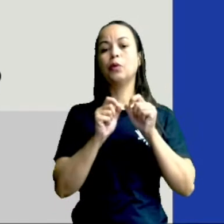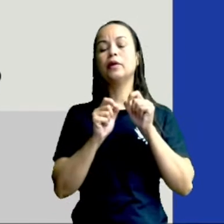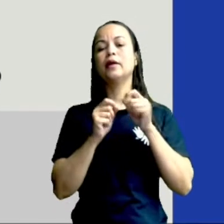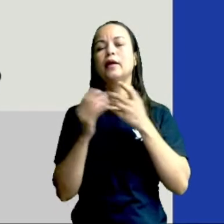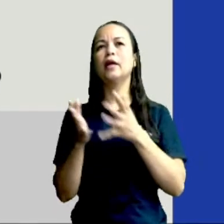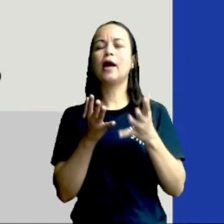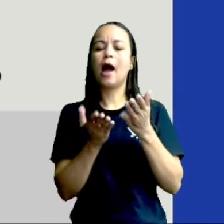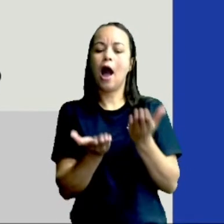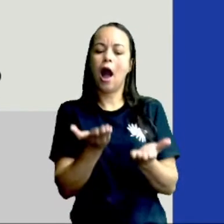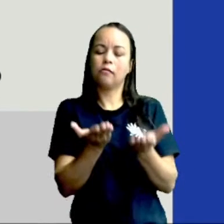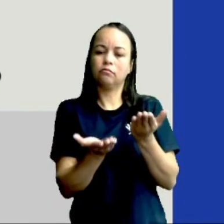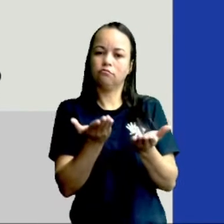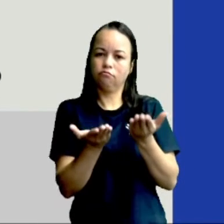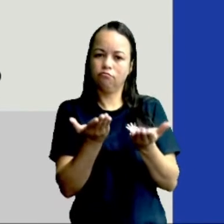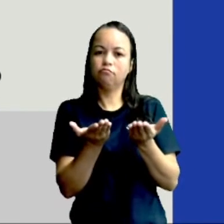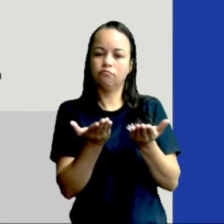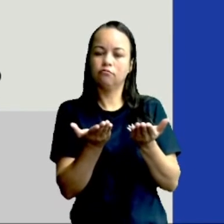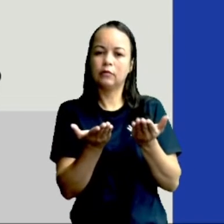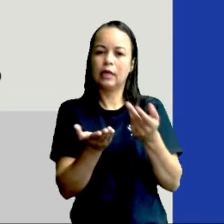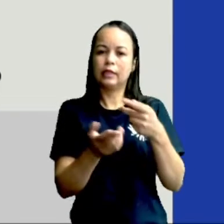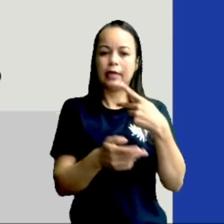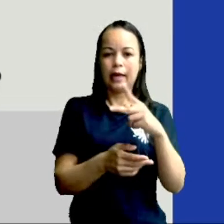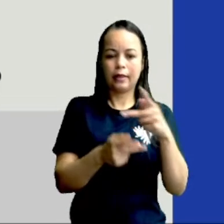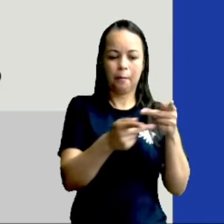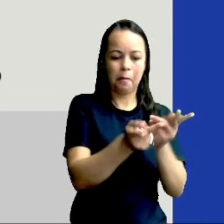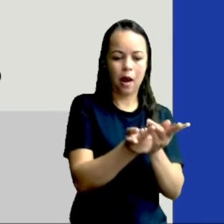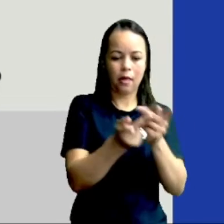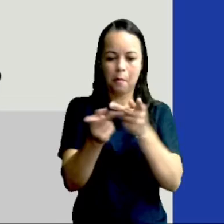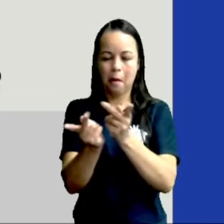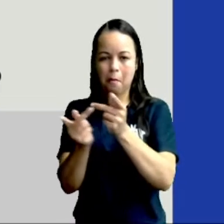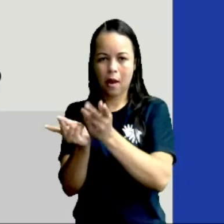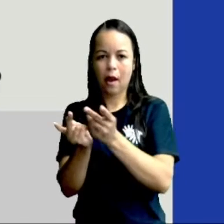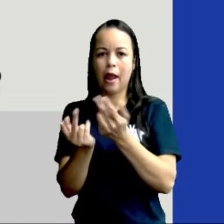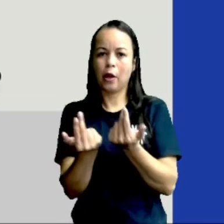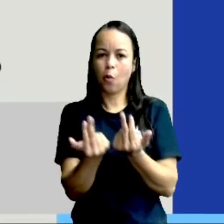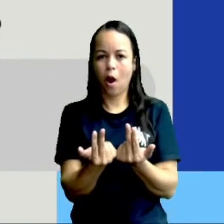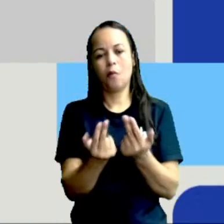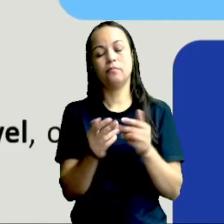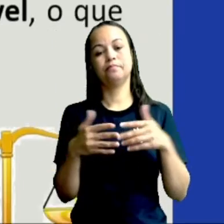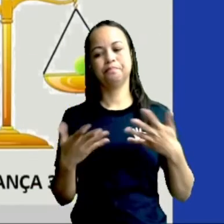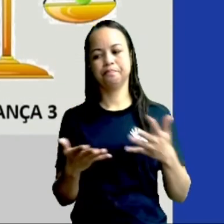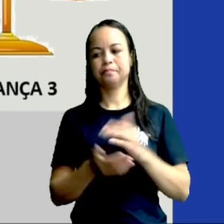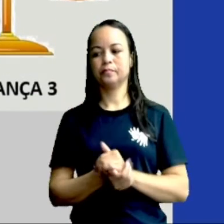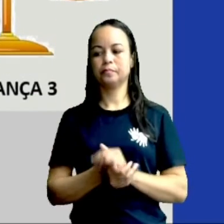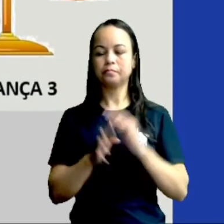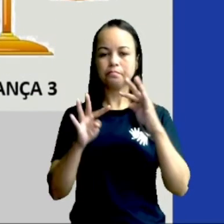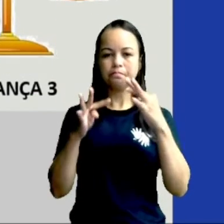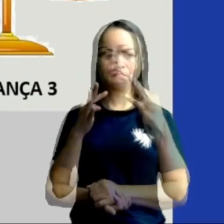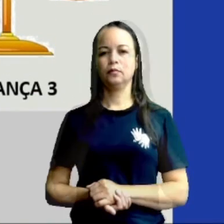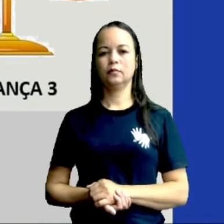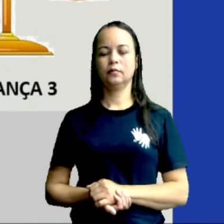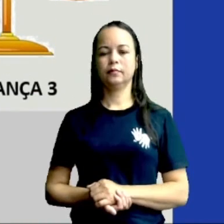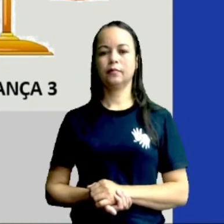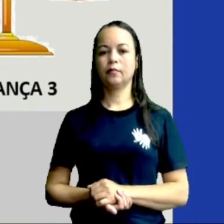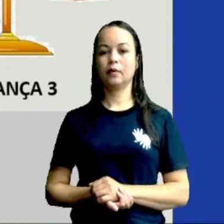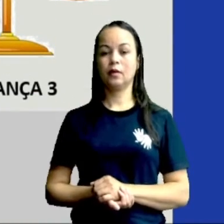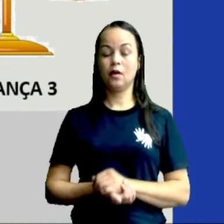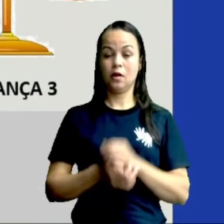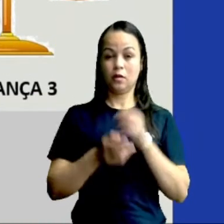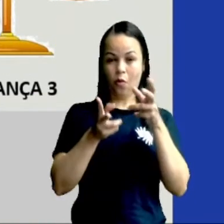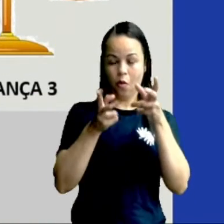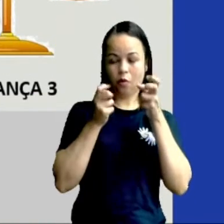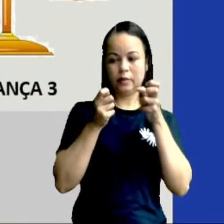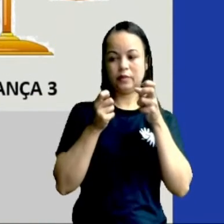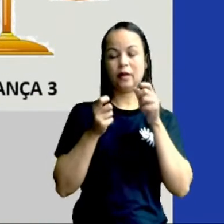se o peso de cada prato das balanças é o mesmo. Vamos lá. Então presta bem atenção. Então, ó, note que